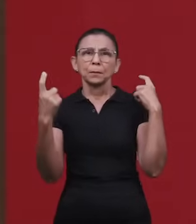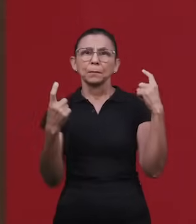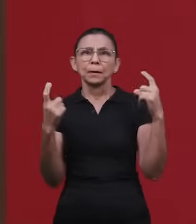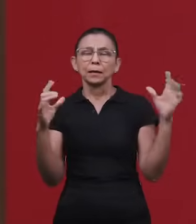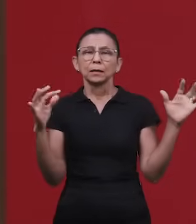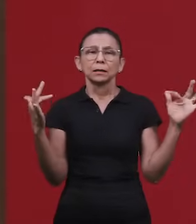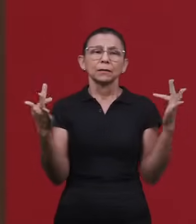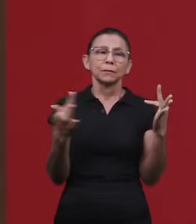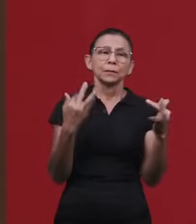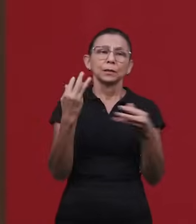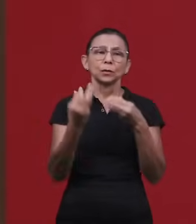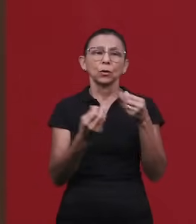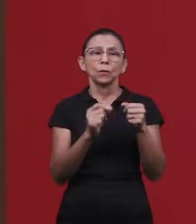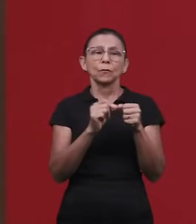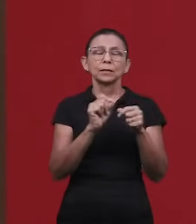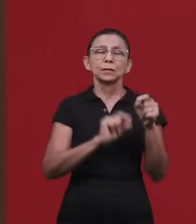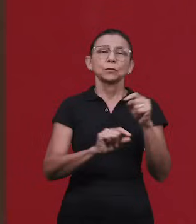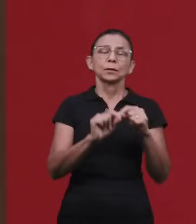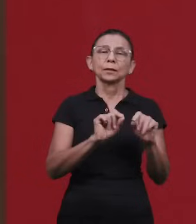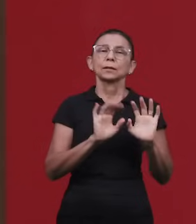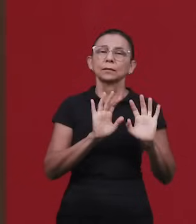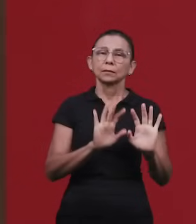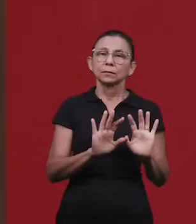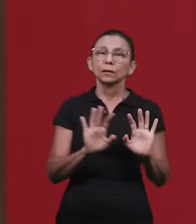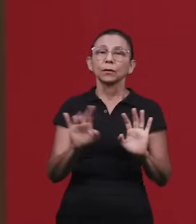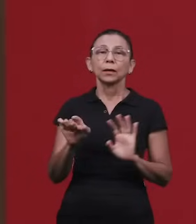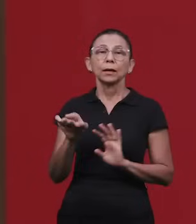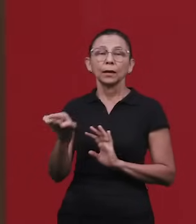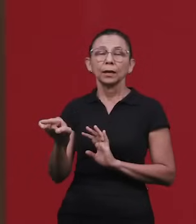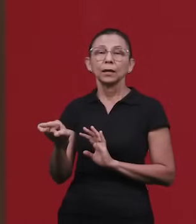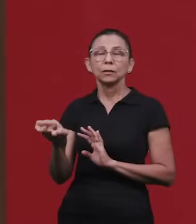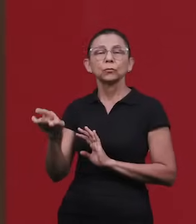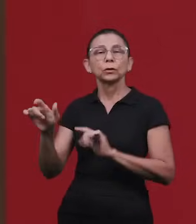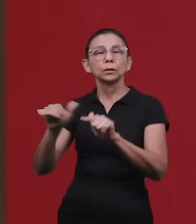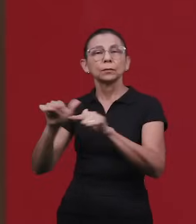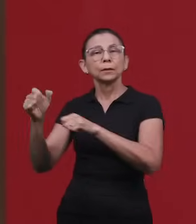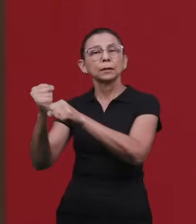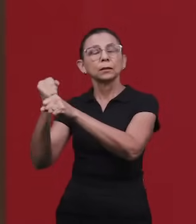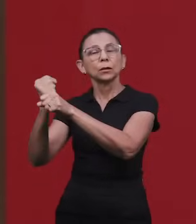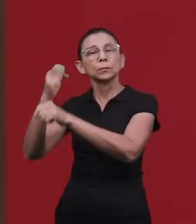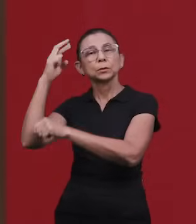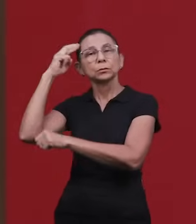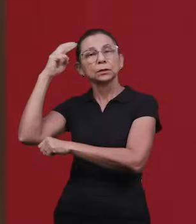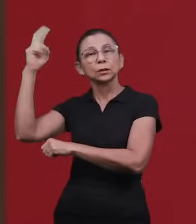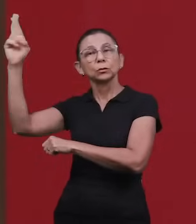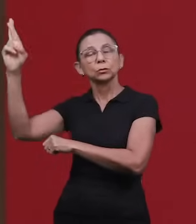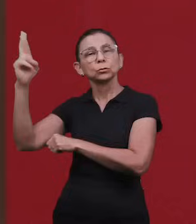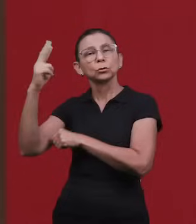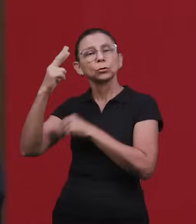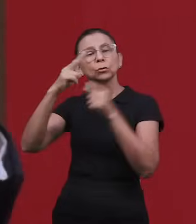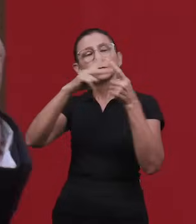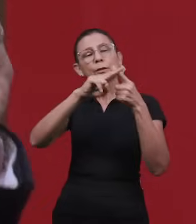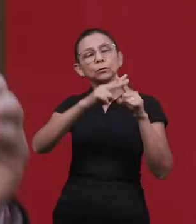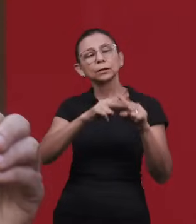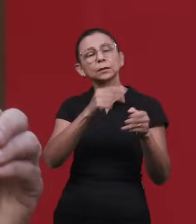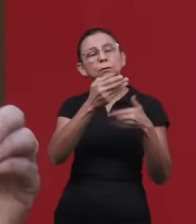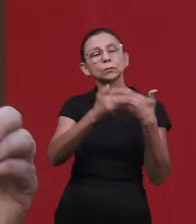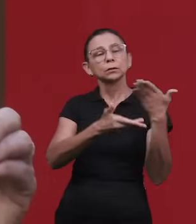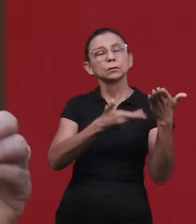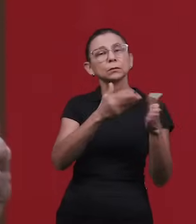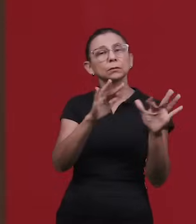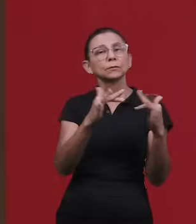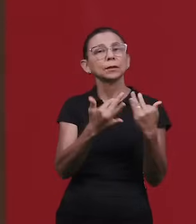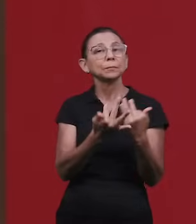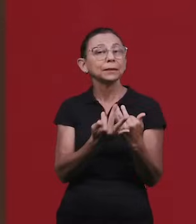daquilo que é do Senhor, do chamado dele, da obra, trabalho, evangelização, e as coisas o Senhor vai trabalhando. À medida que nós somos fiéis